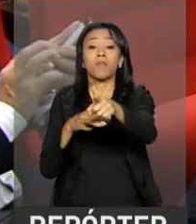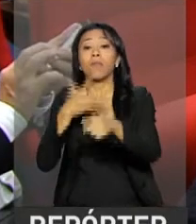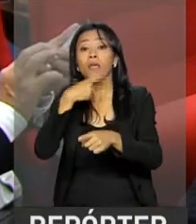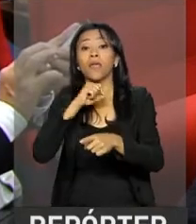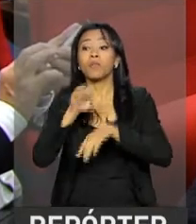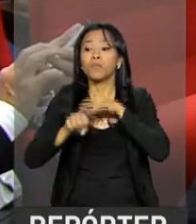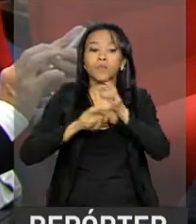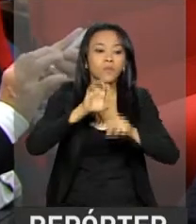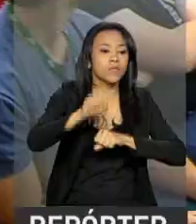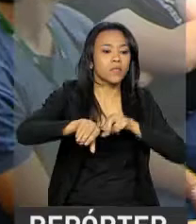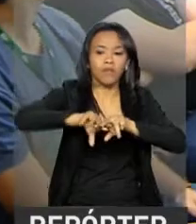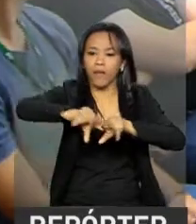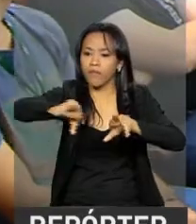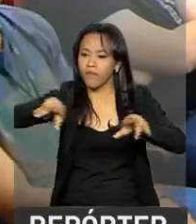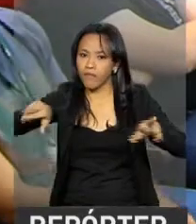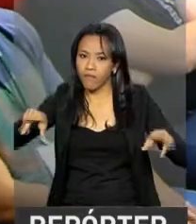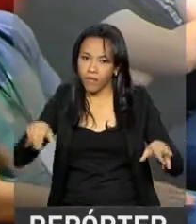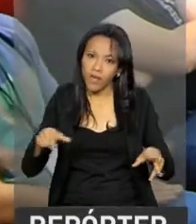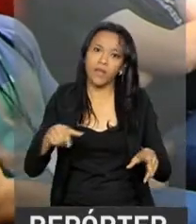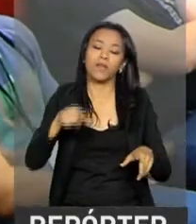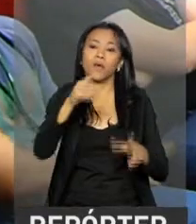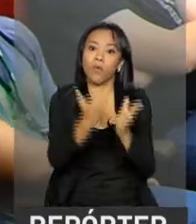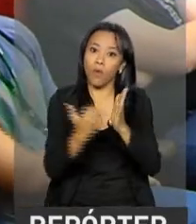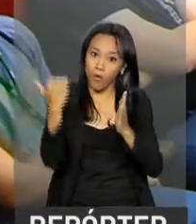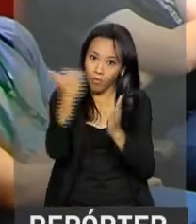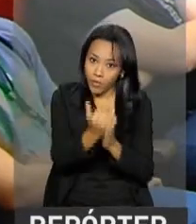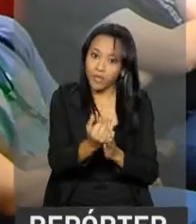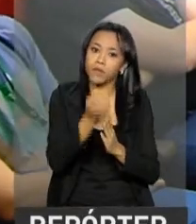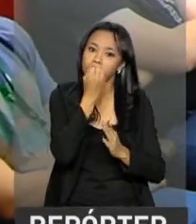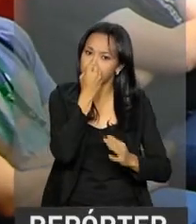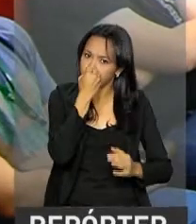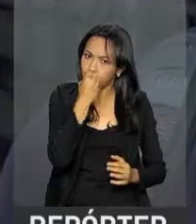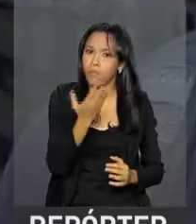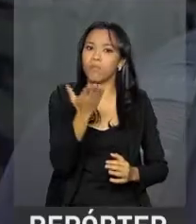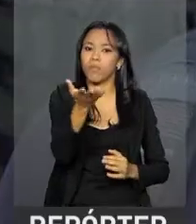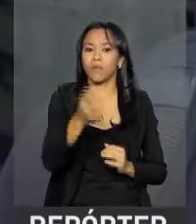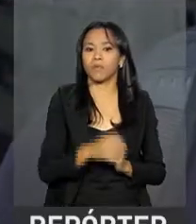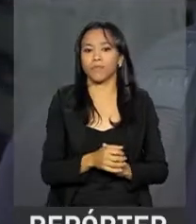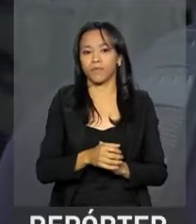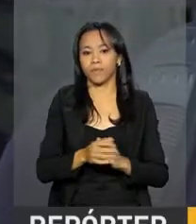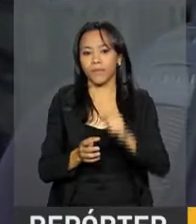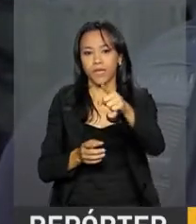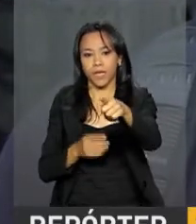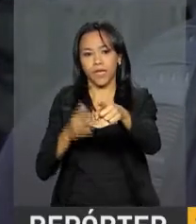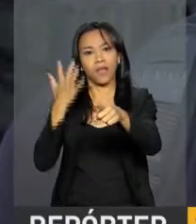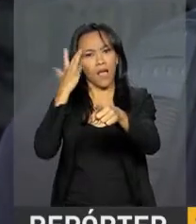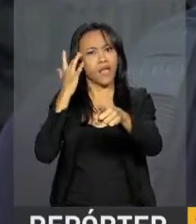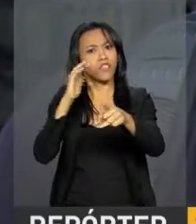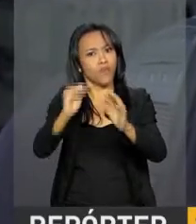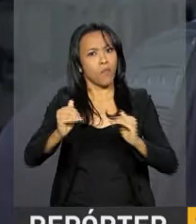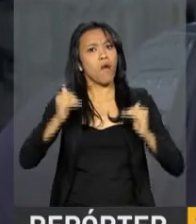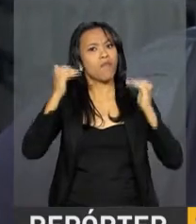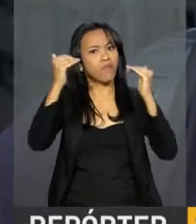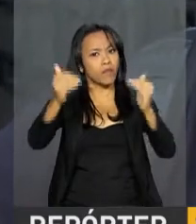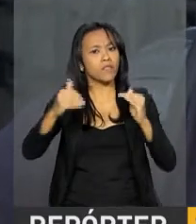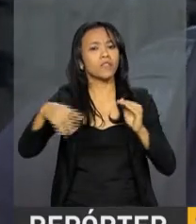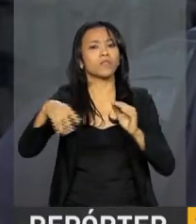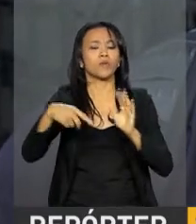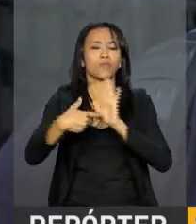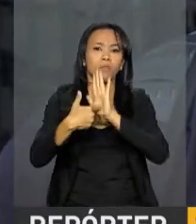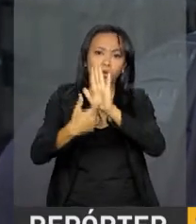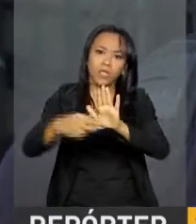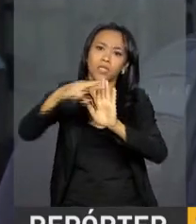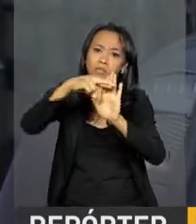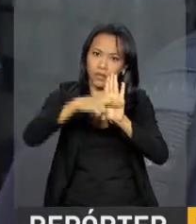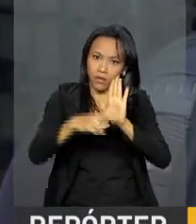na programação, o aumento da produção nacional vem em boa hora. Eu acho que foi um avanço a questão das cotas que a gente implementou